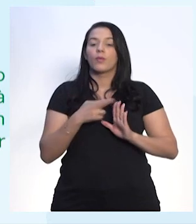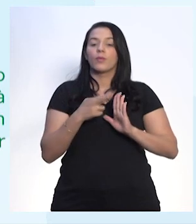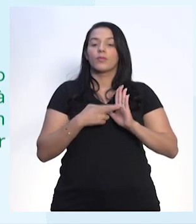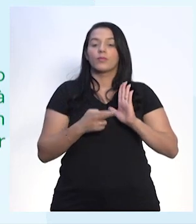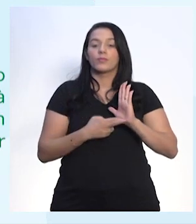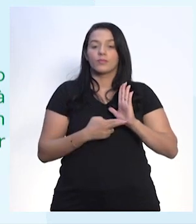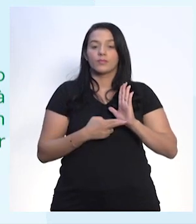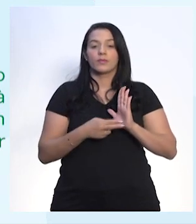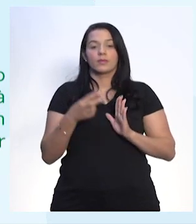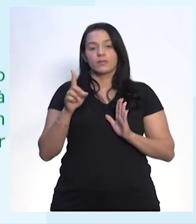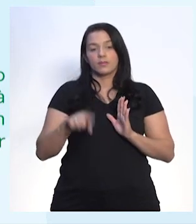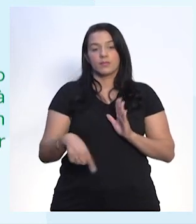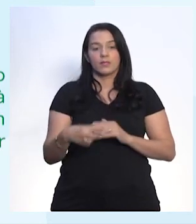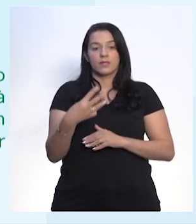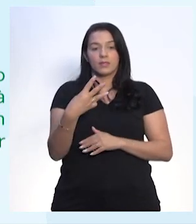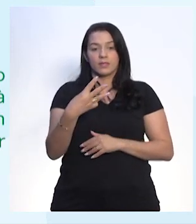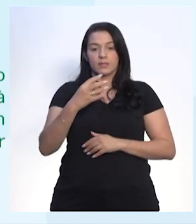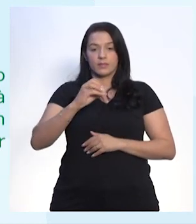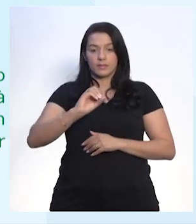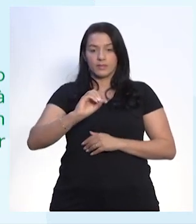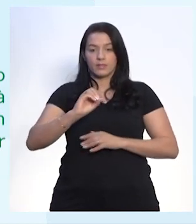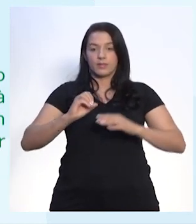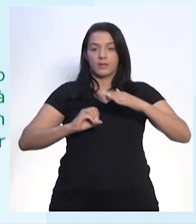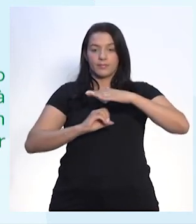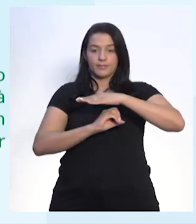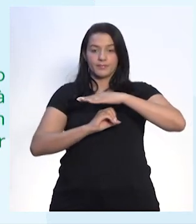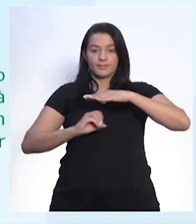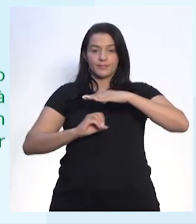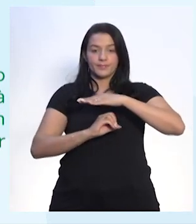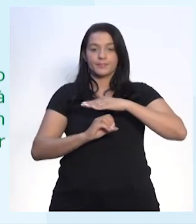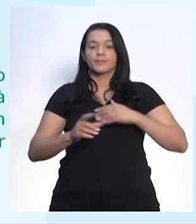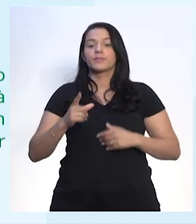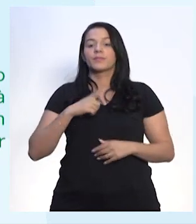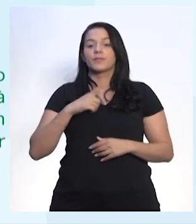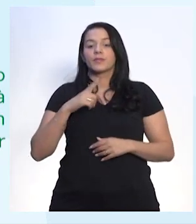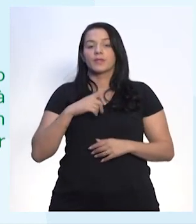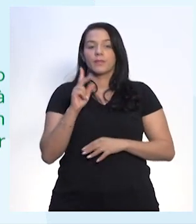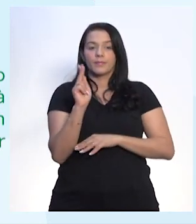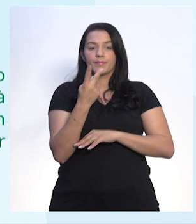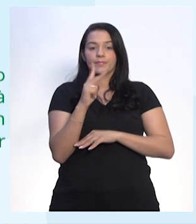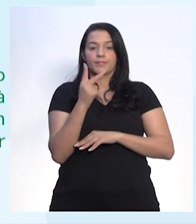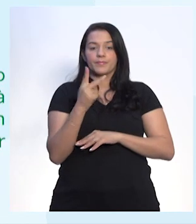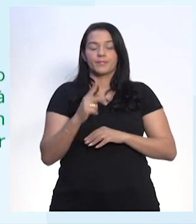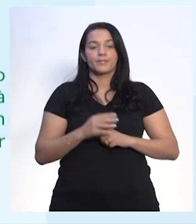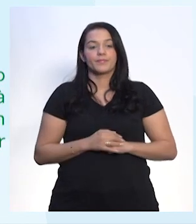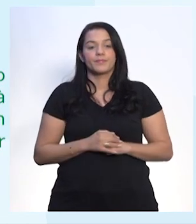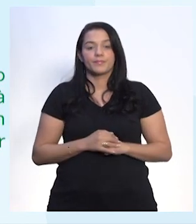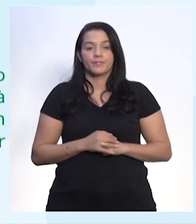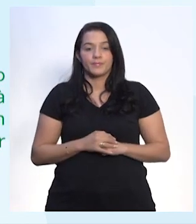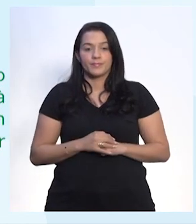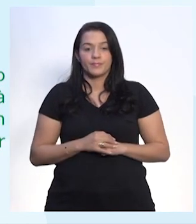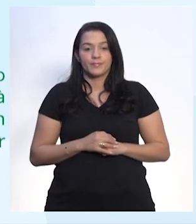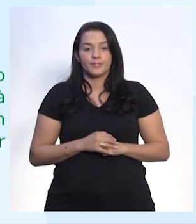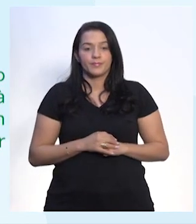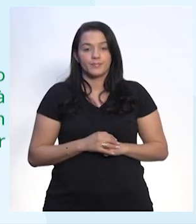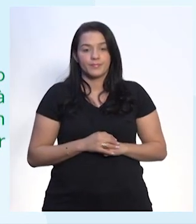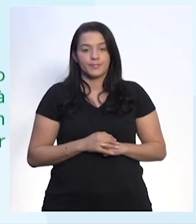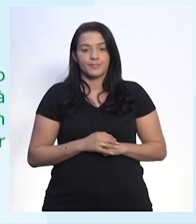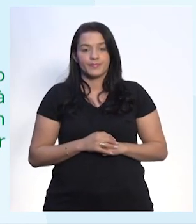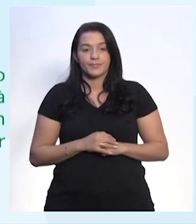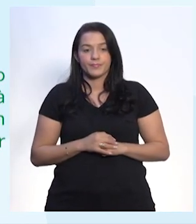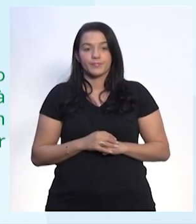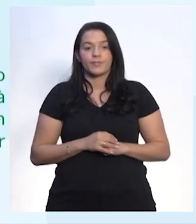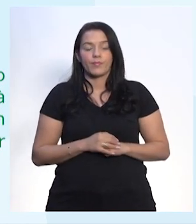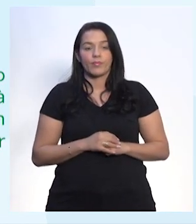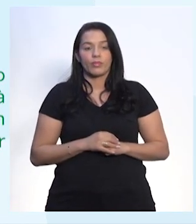O 30, né? O 30 é a base aqui, está para H, então a base está para H, ou no caso...